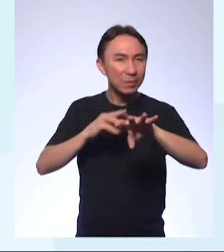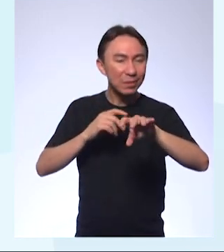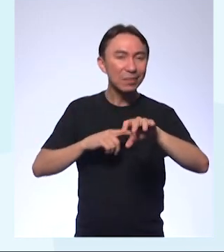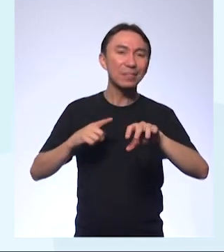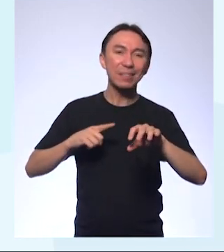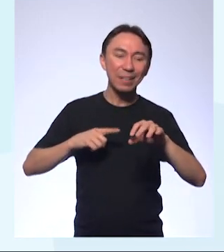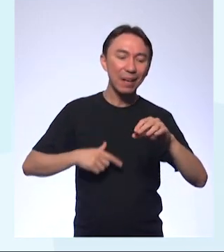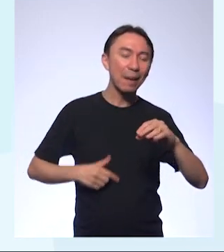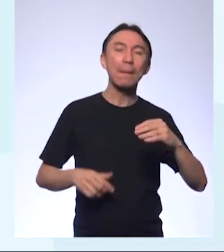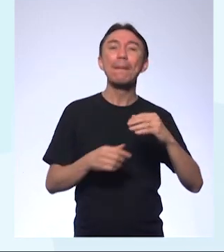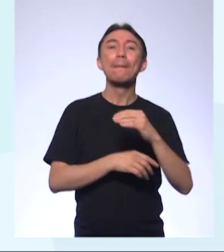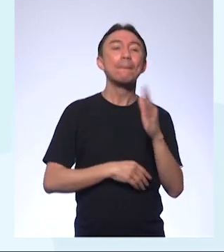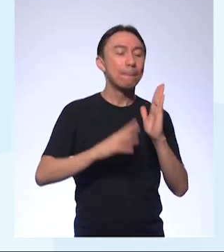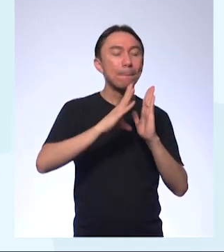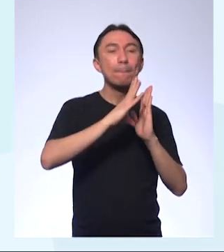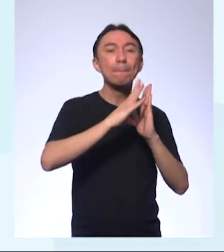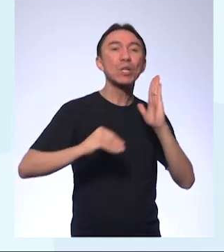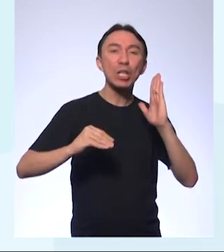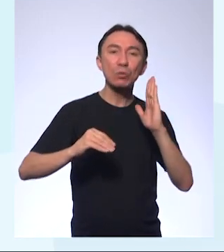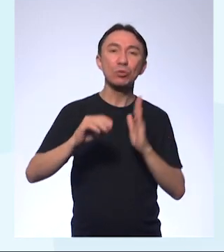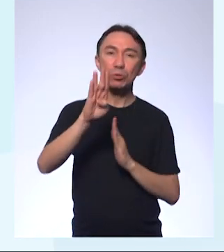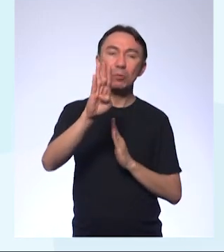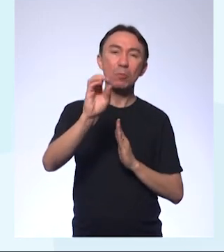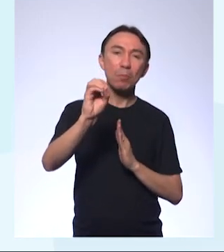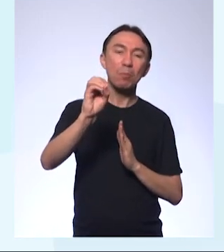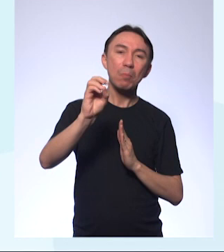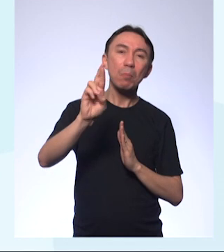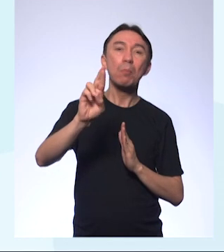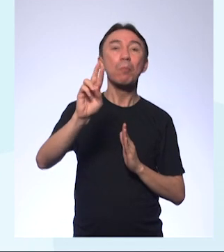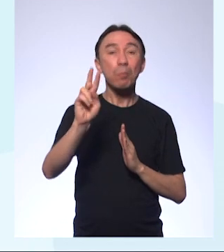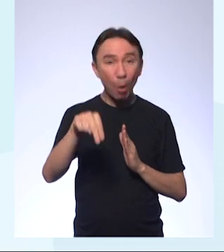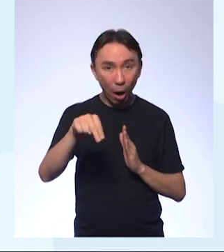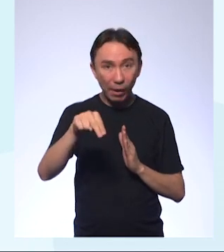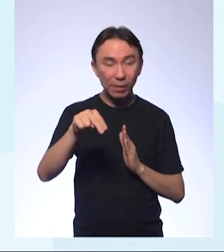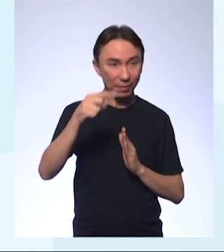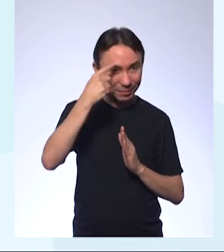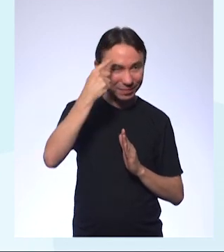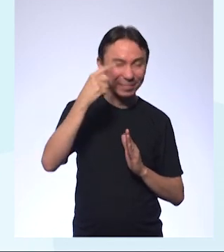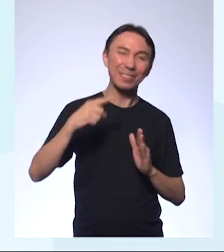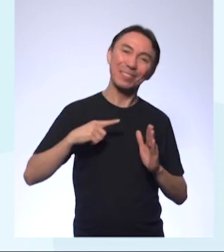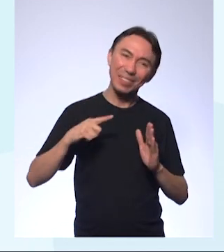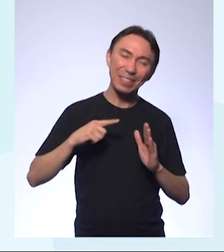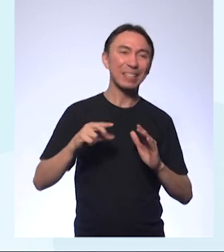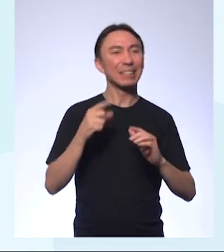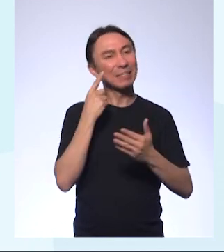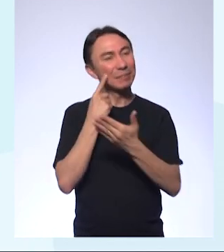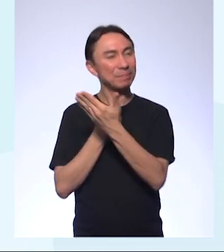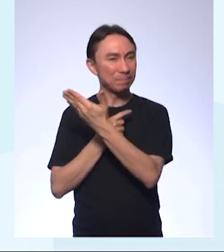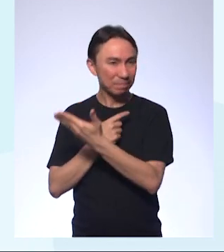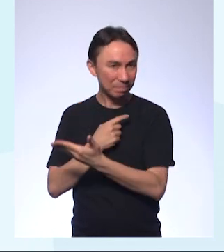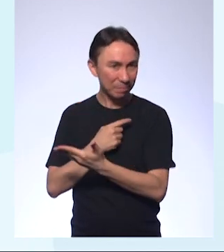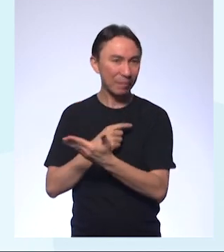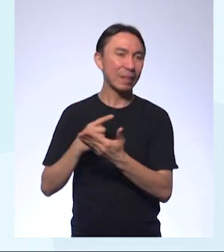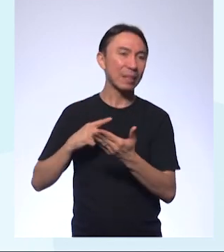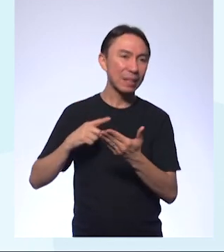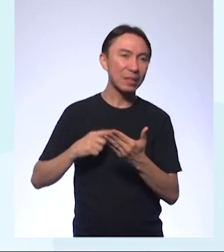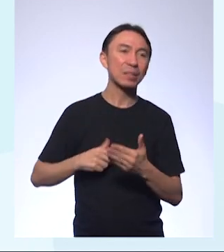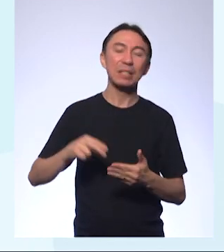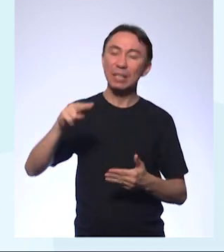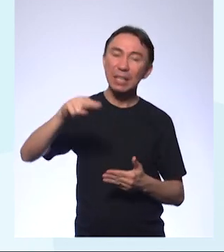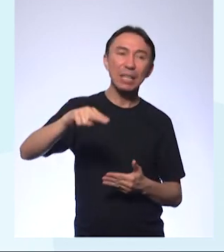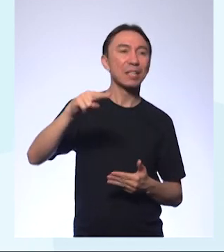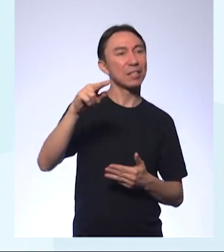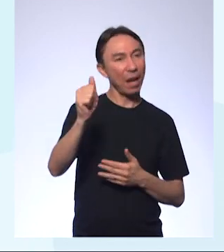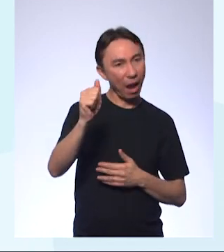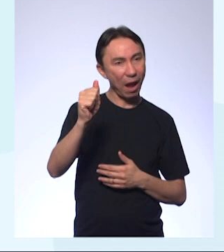as camadas eletrônicas, que existe a quantidade certa de elétrons por camada. Então, aqui a gente tem o sódio de número atômico 11, que